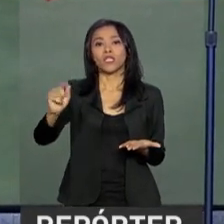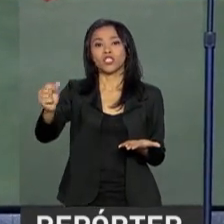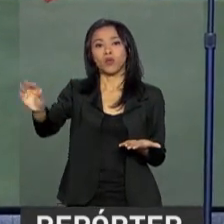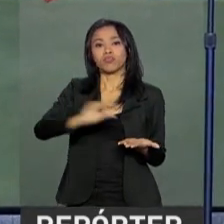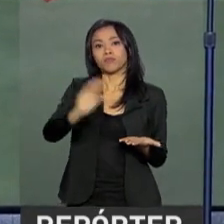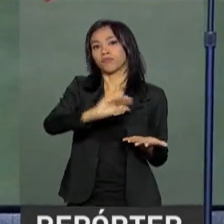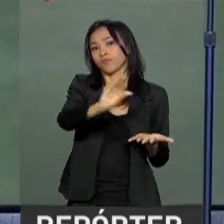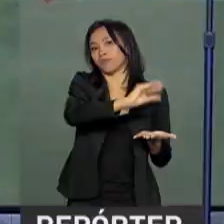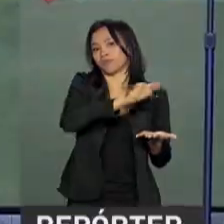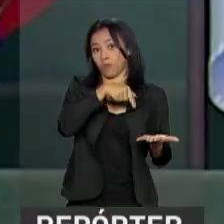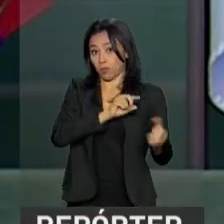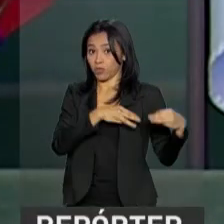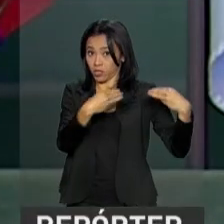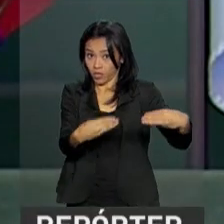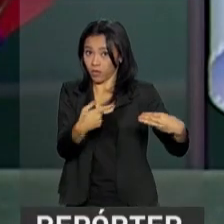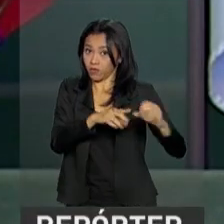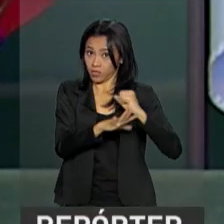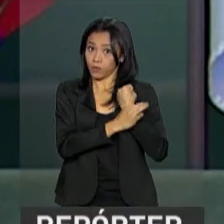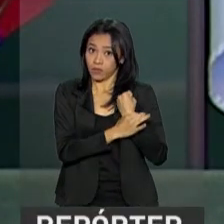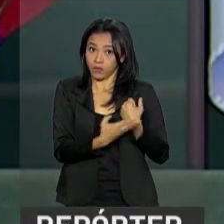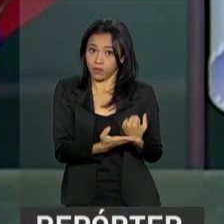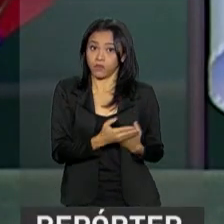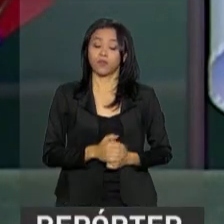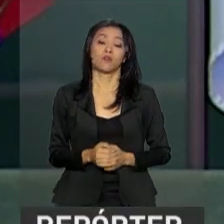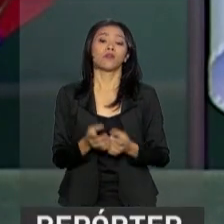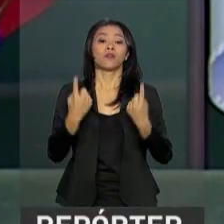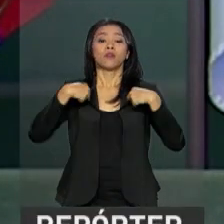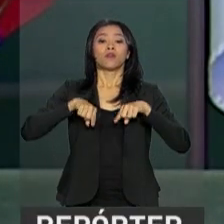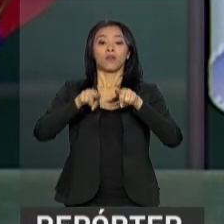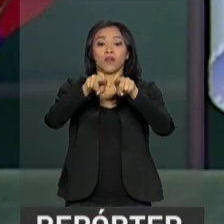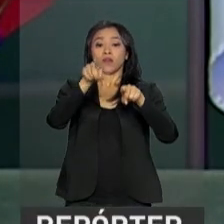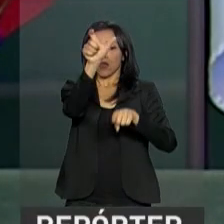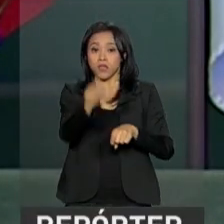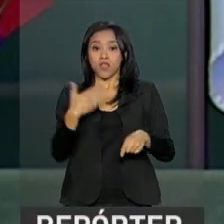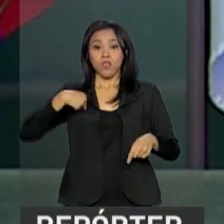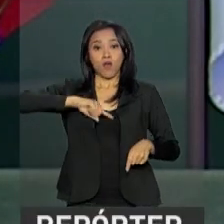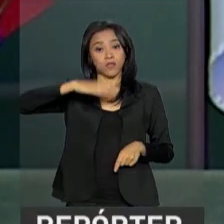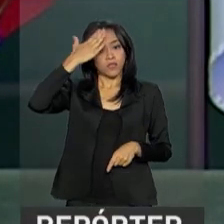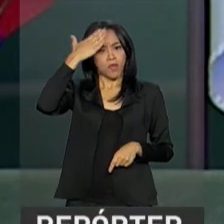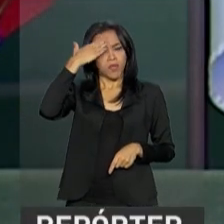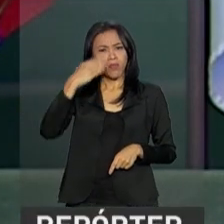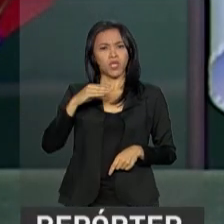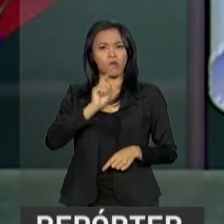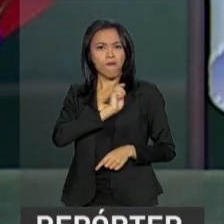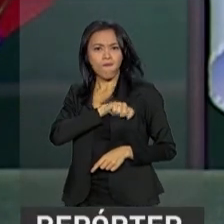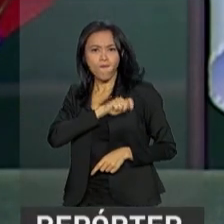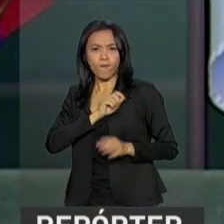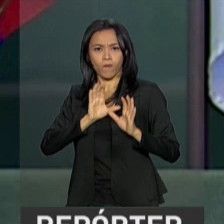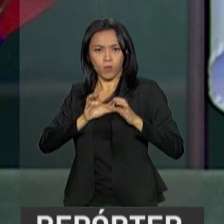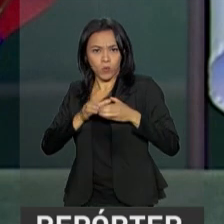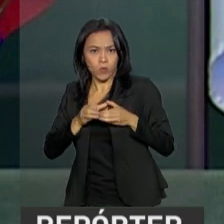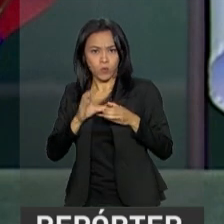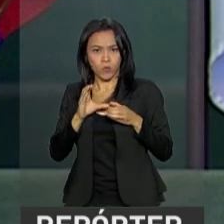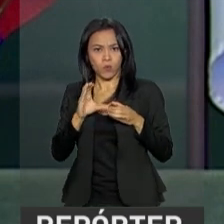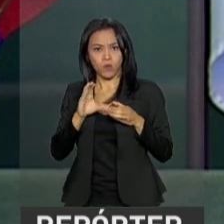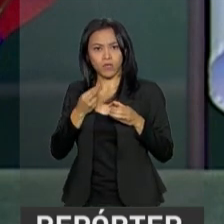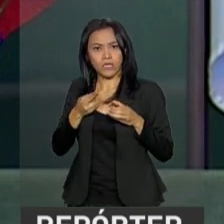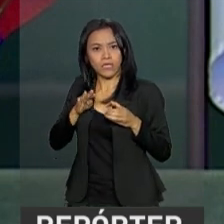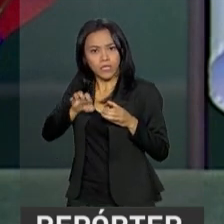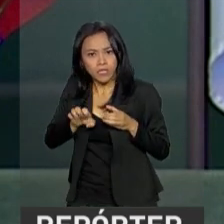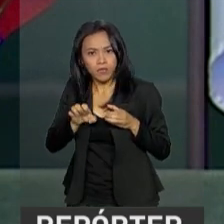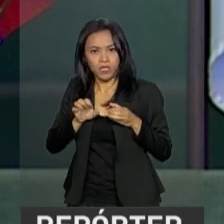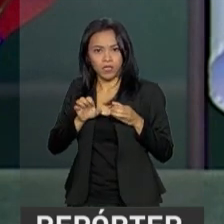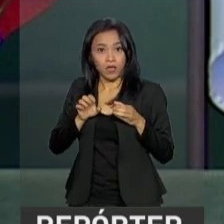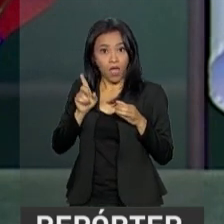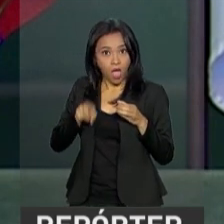da segurança pública nós sabemos que o crime organizado é altamente sofisticado pois o combate